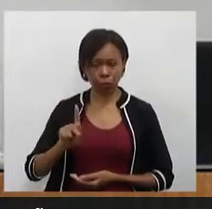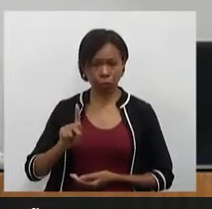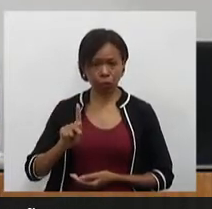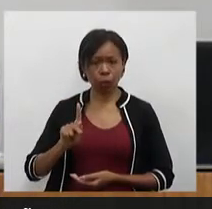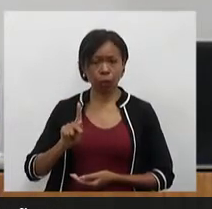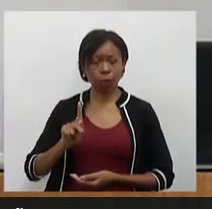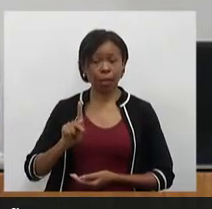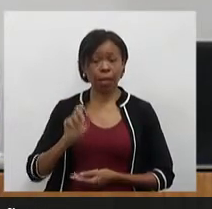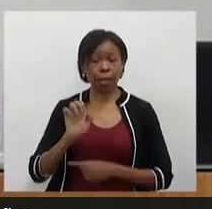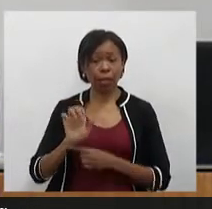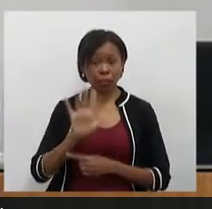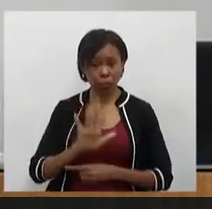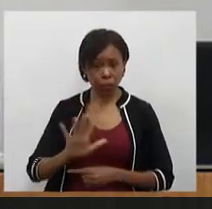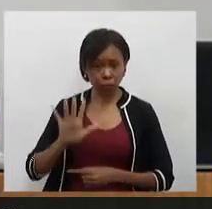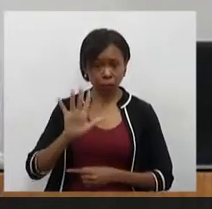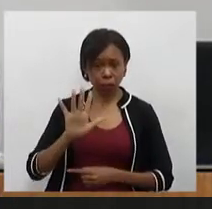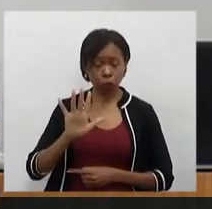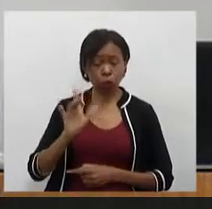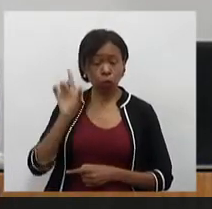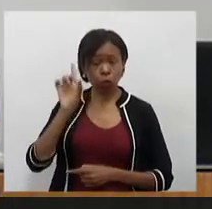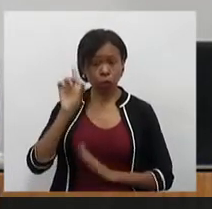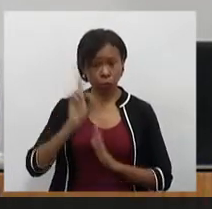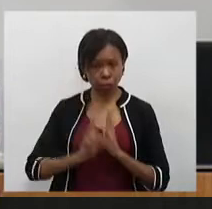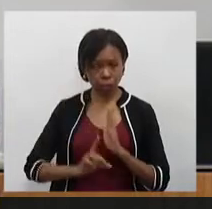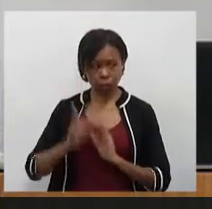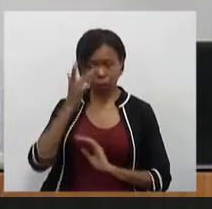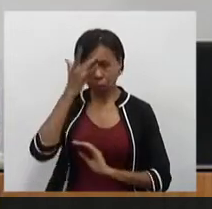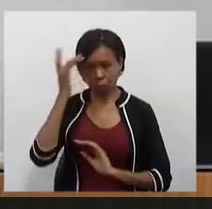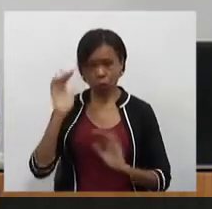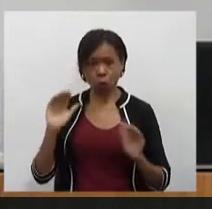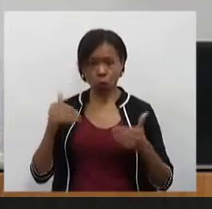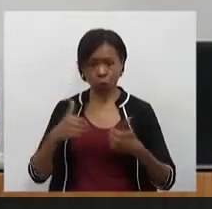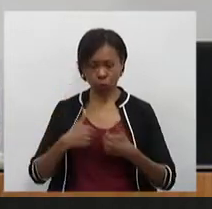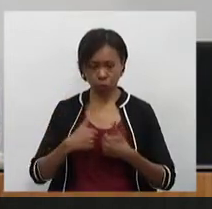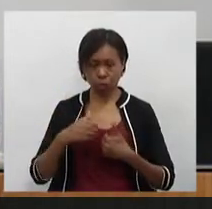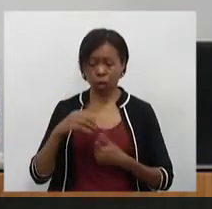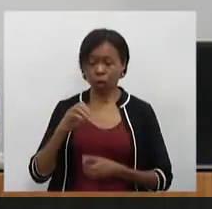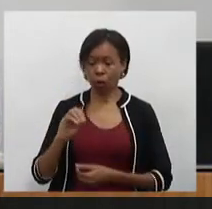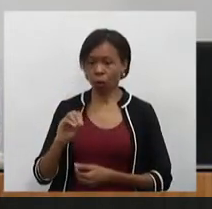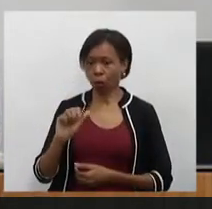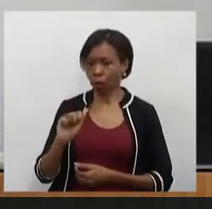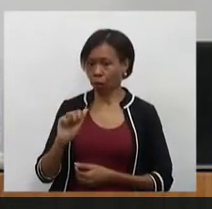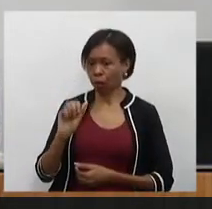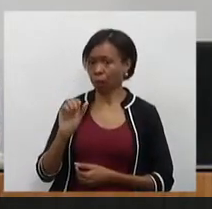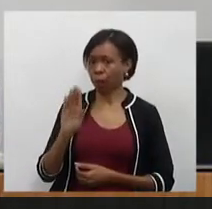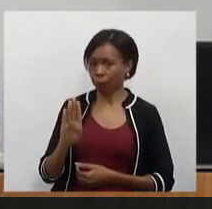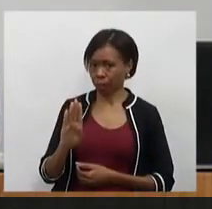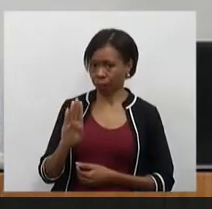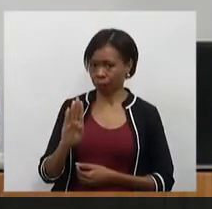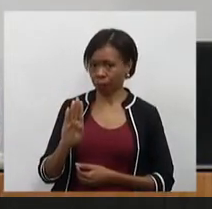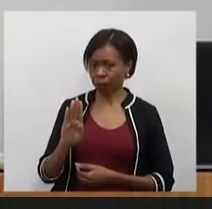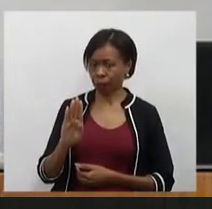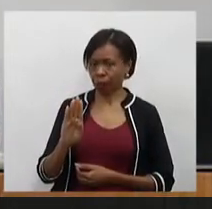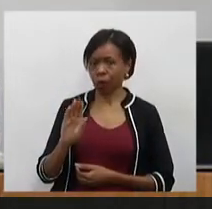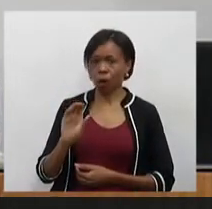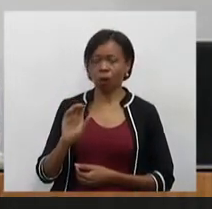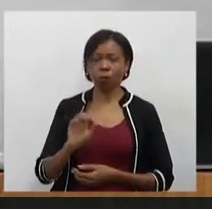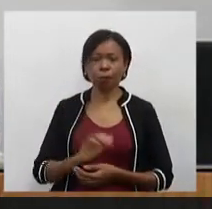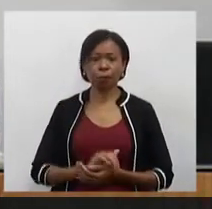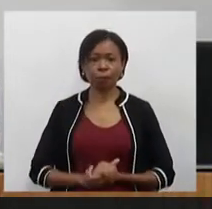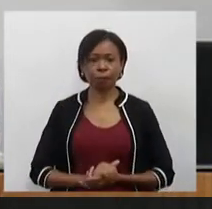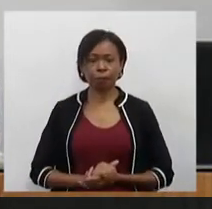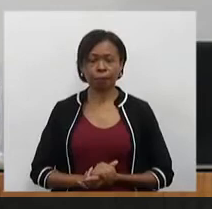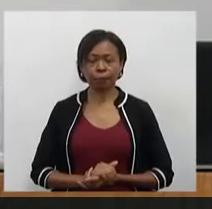com Autismo, da OAB, Ordem dos Advogados do Brasil, Seção Minas Gerais. 5 minutos, Washington.